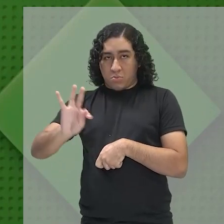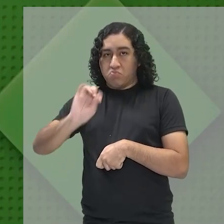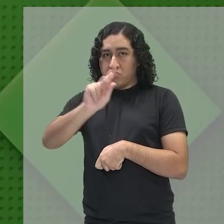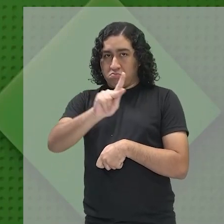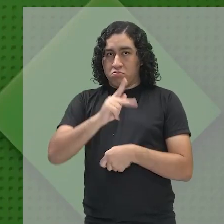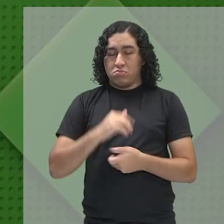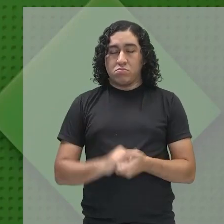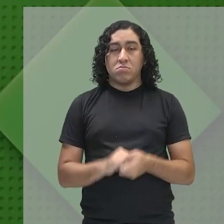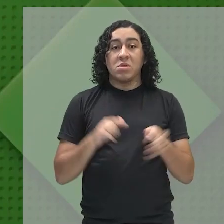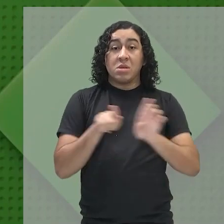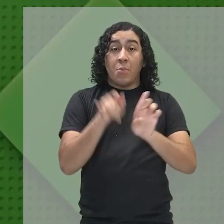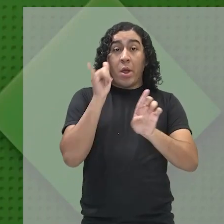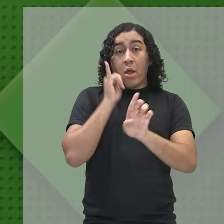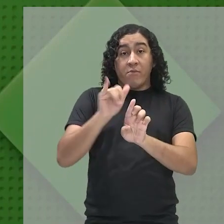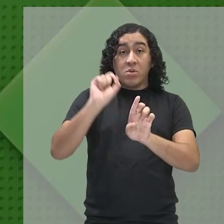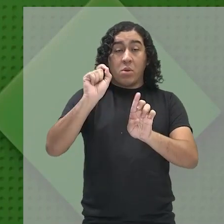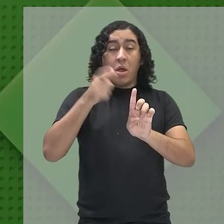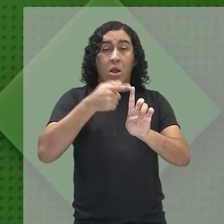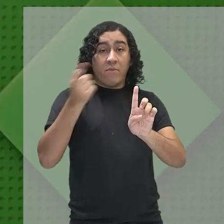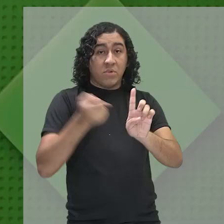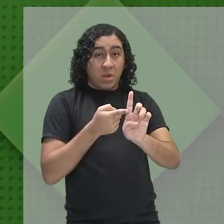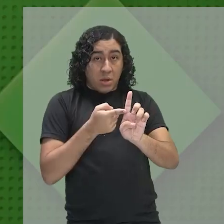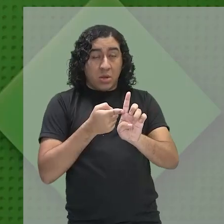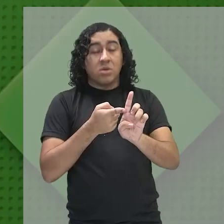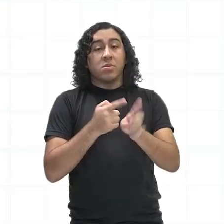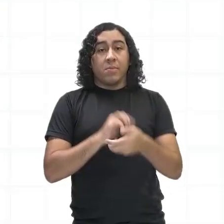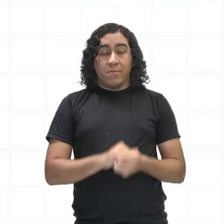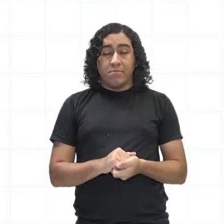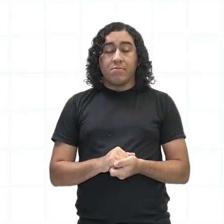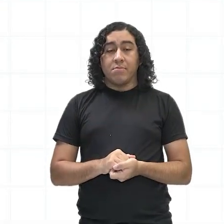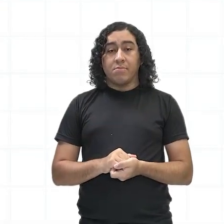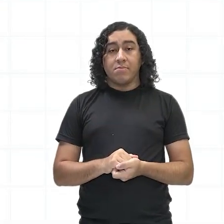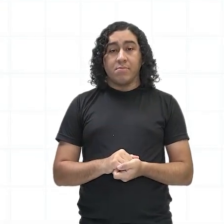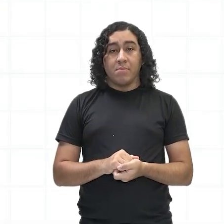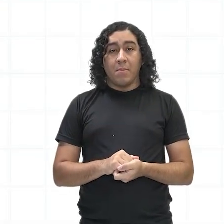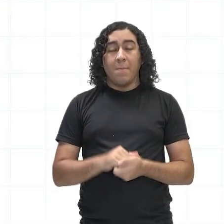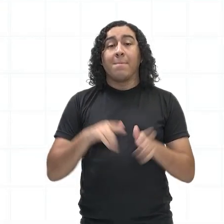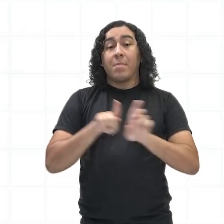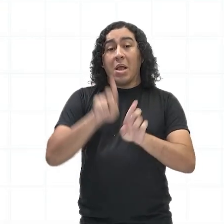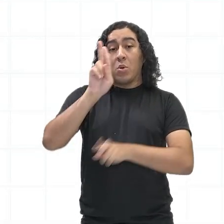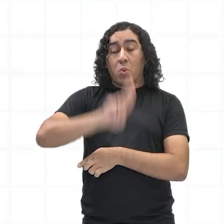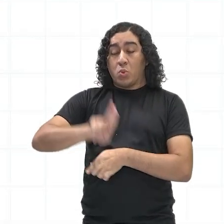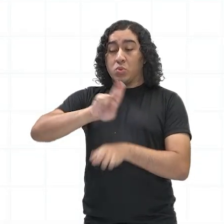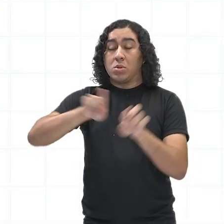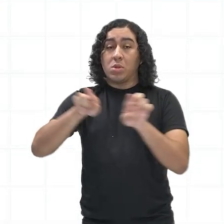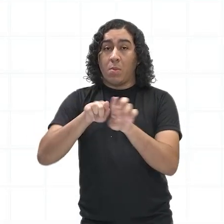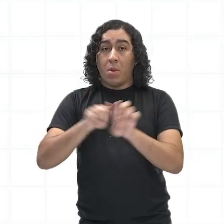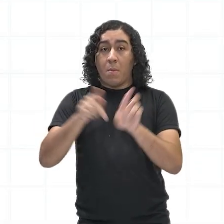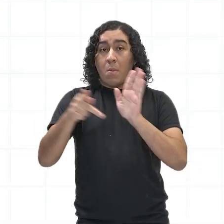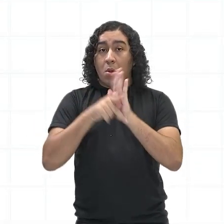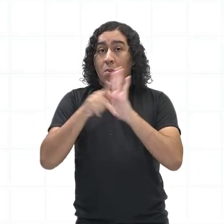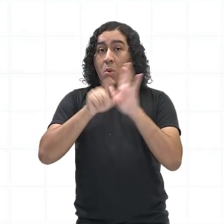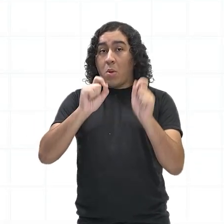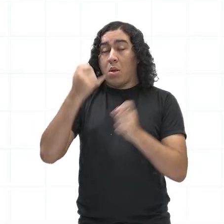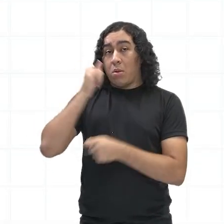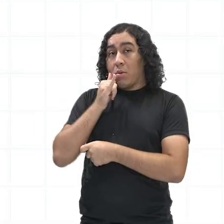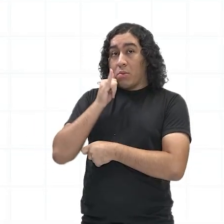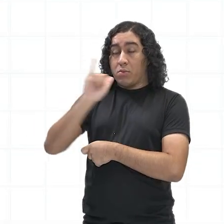certo? Além de combater ali a gravidez indesejada, como a gente já comentou, mas vai ser o mais utilizado justamente para